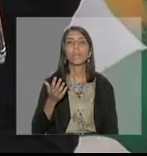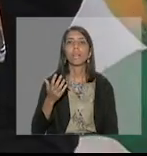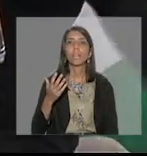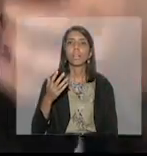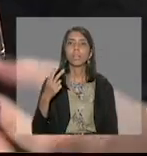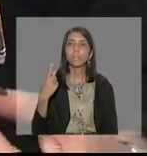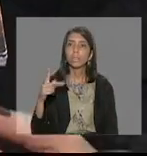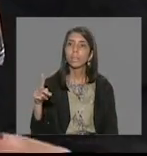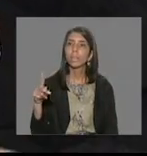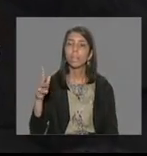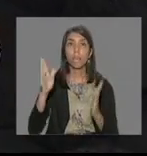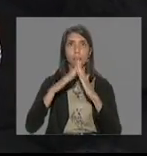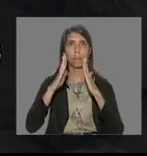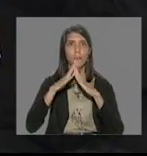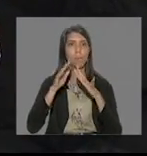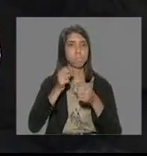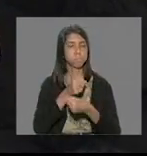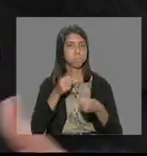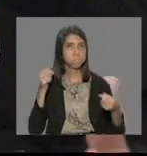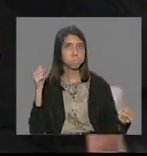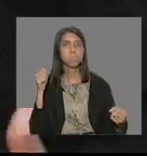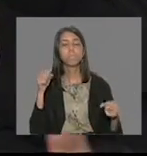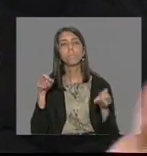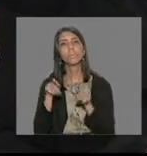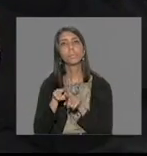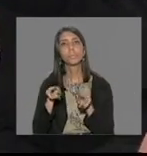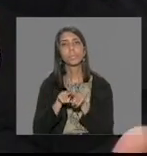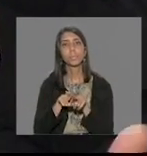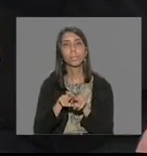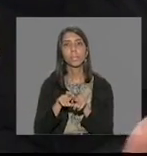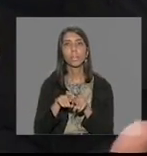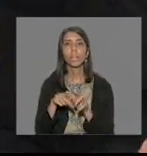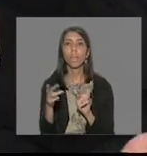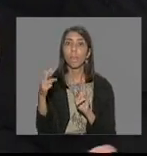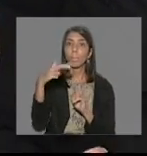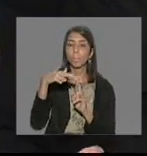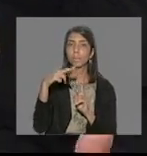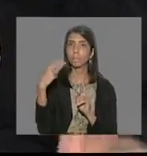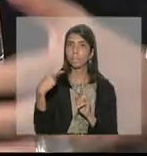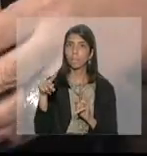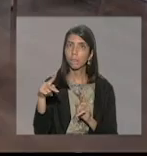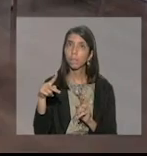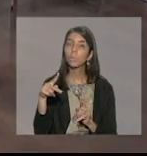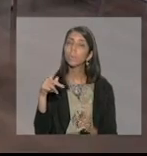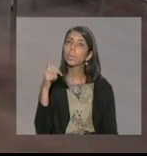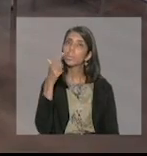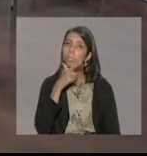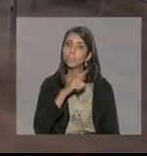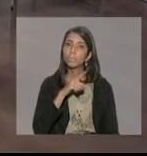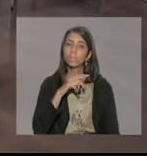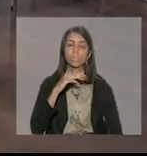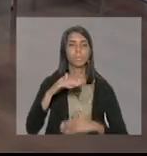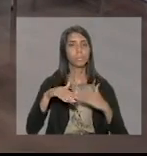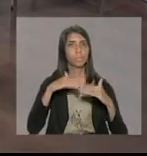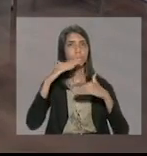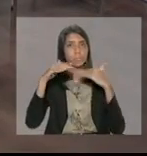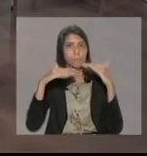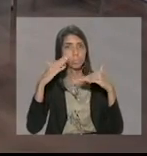na parte física do Casarão dos Prazeres, né? Representado pela Cris dos Prazeres, deu